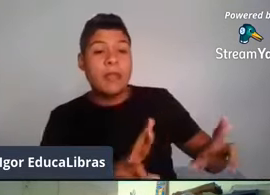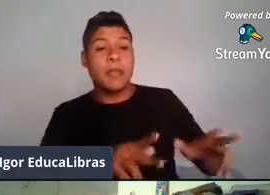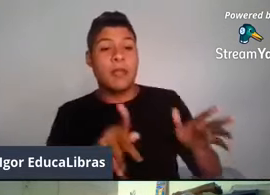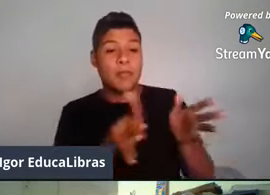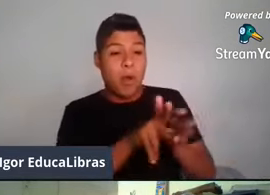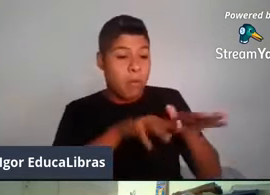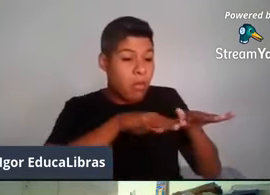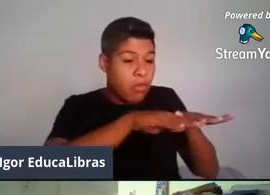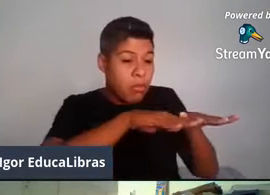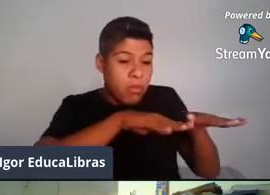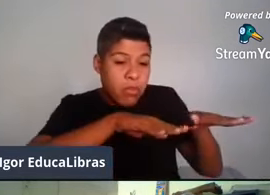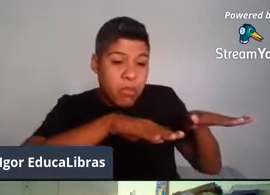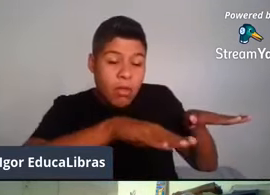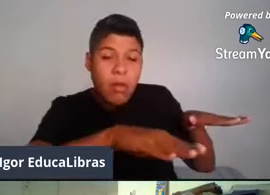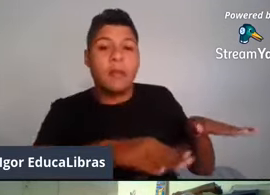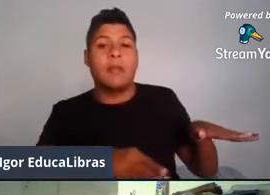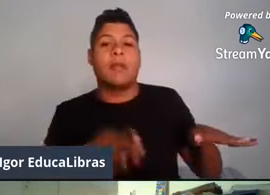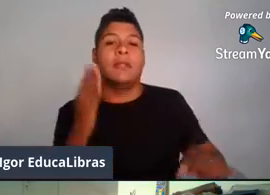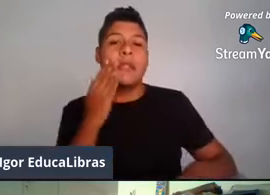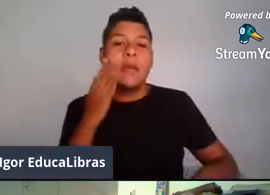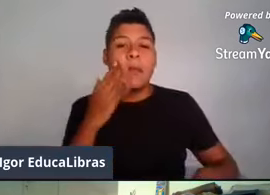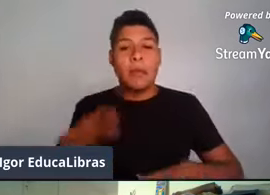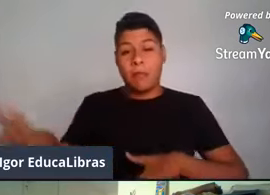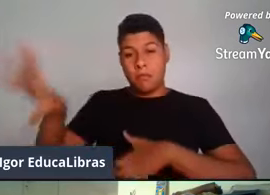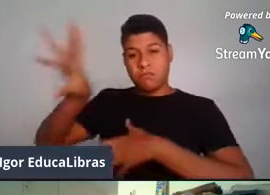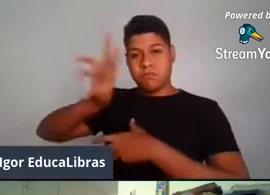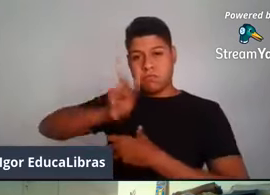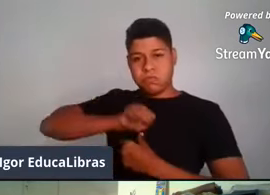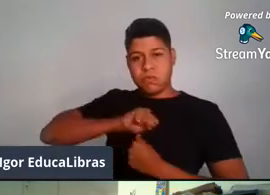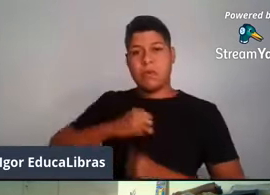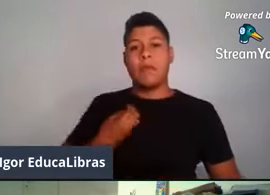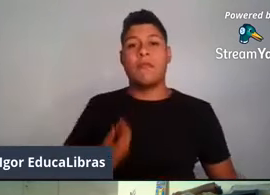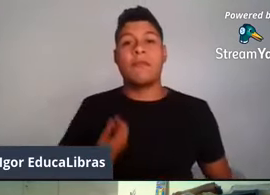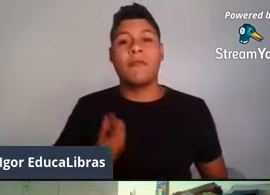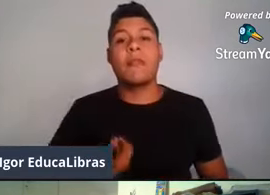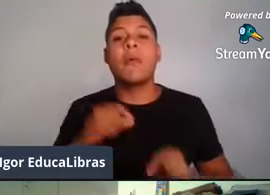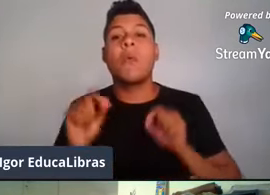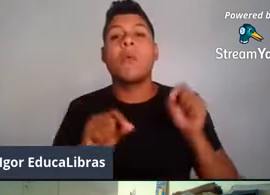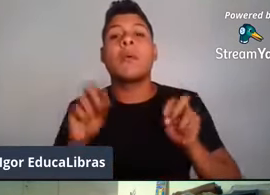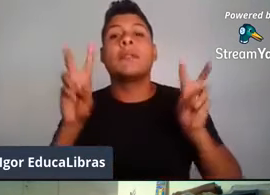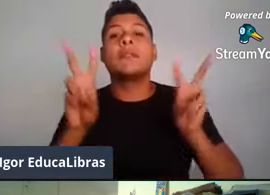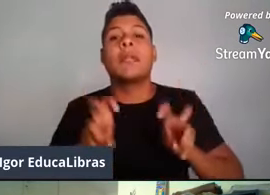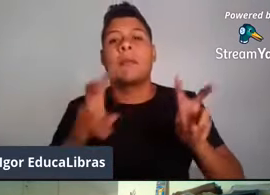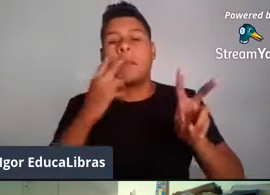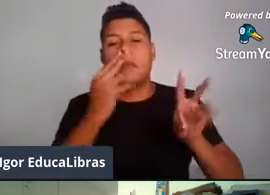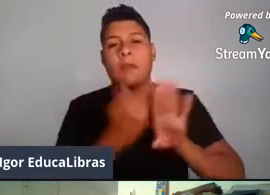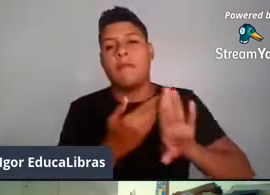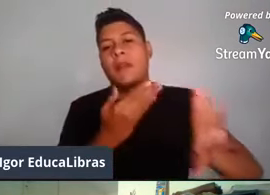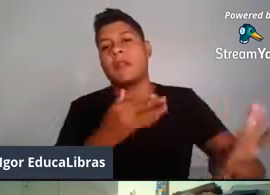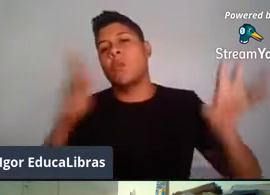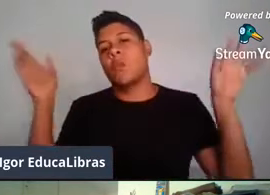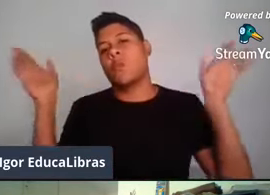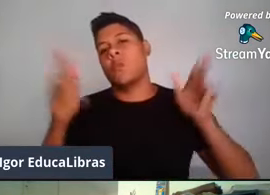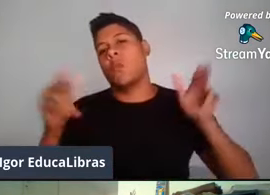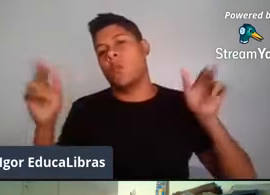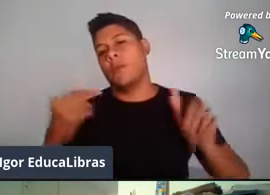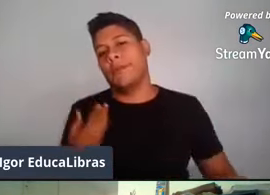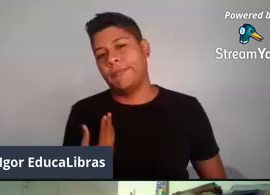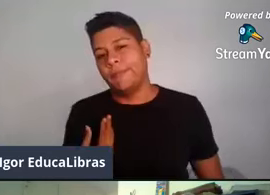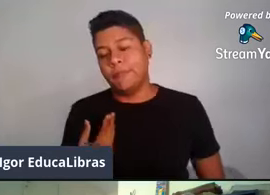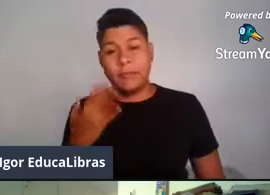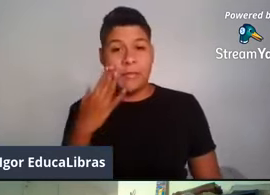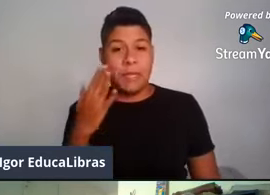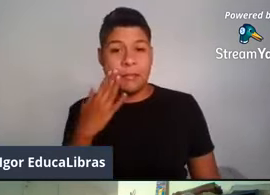você passa a incorporar na sua vida essa temática e você não se desliga mais. Eu fiquei um bom tempo